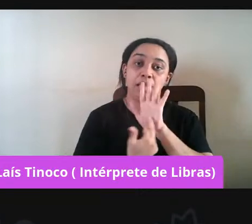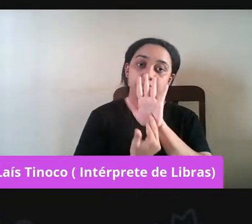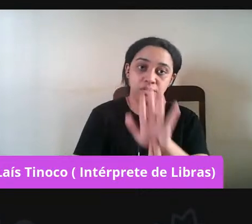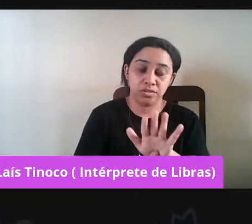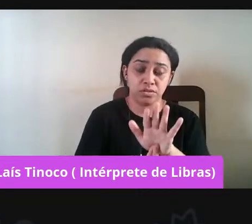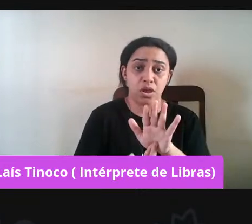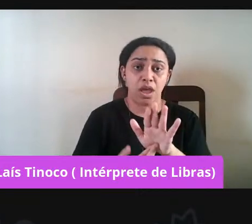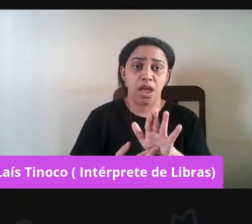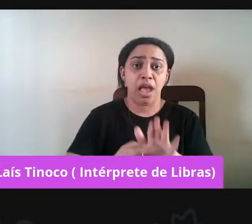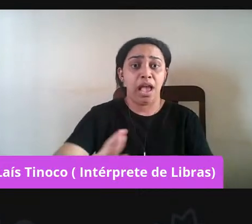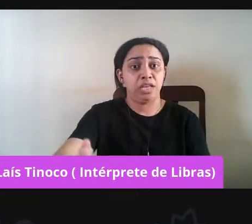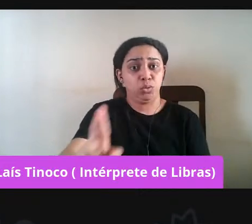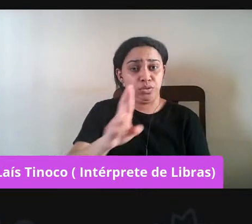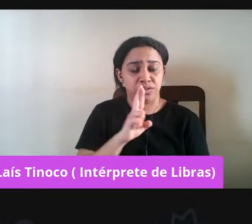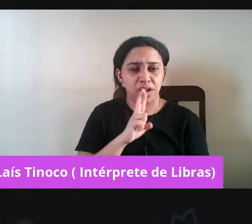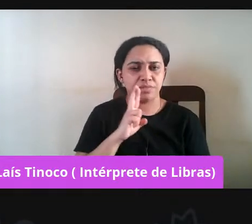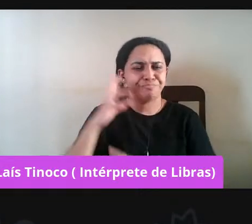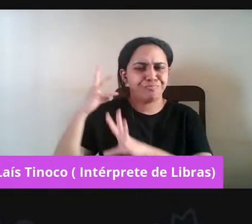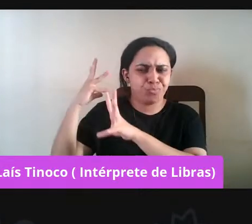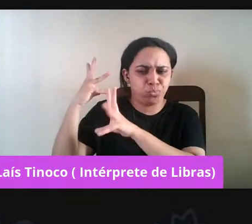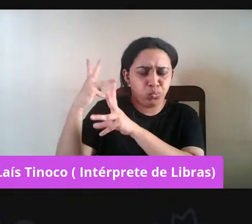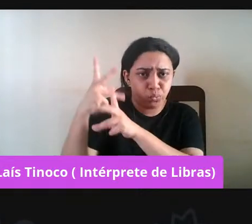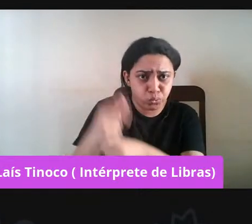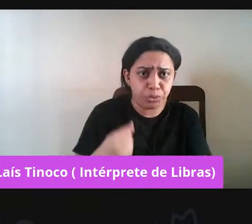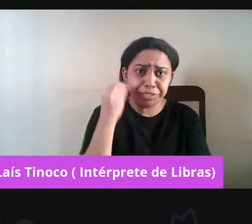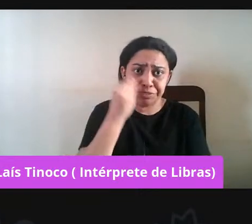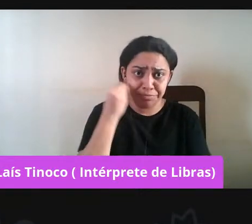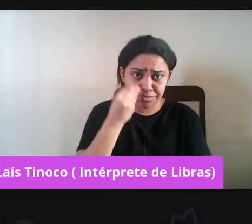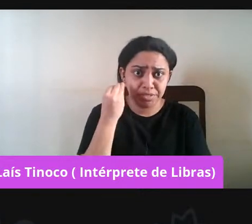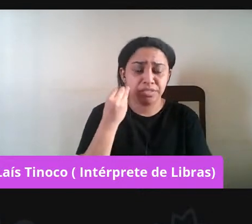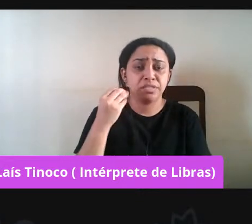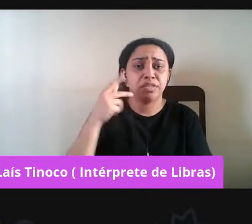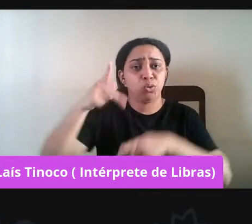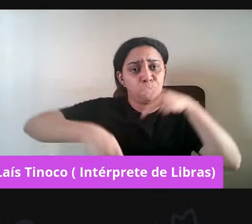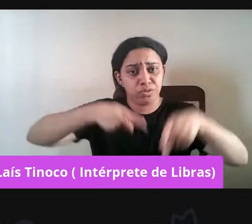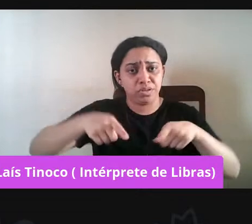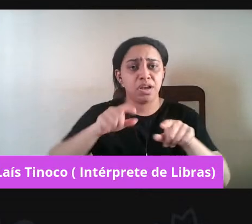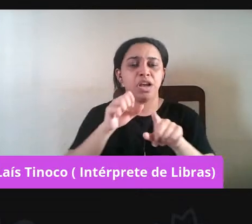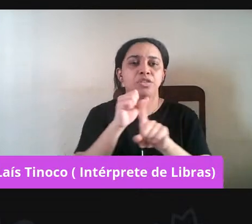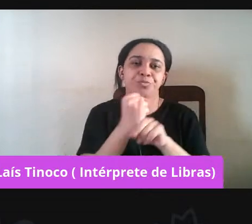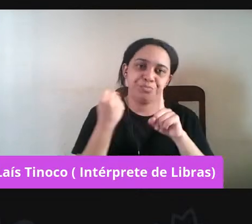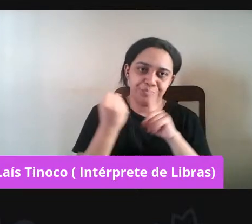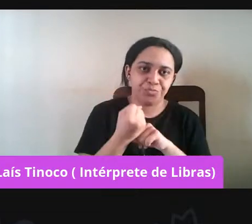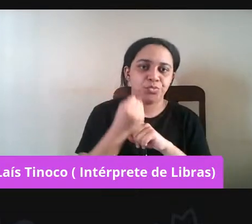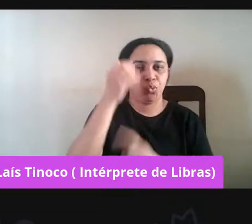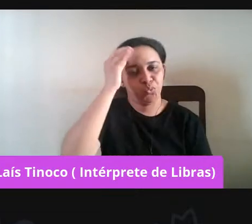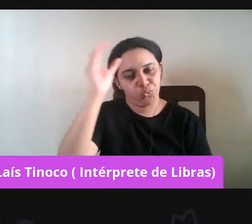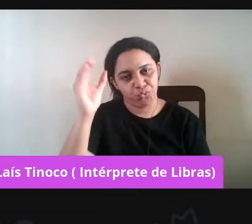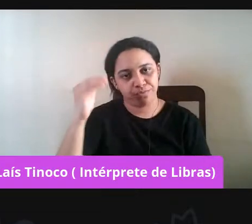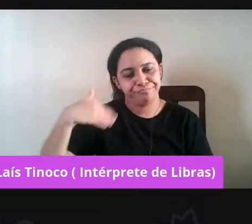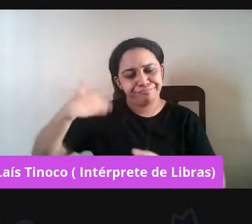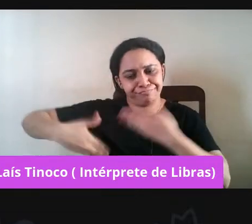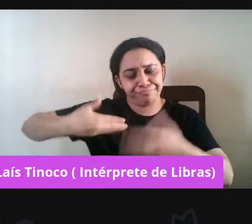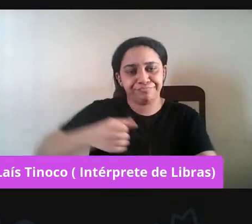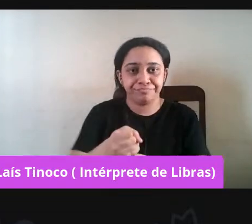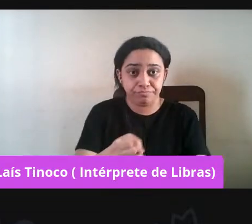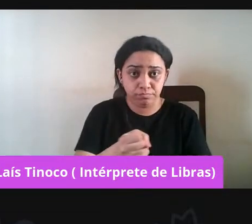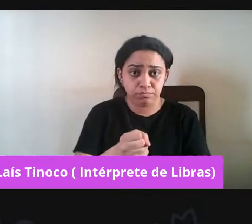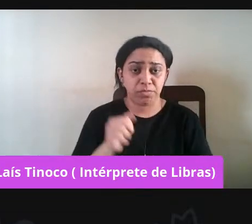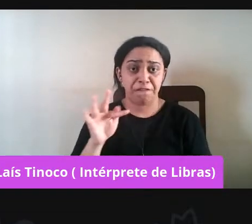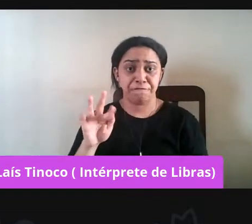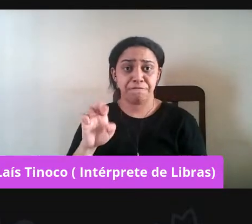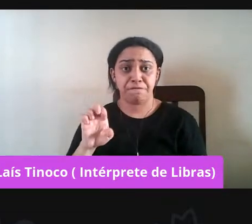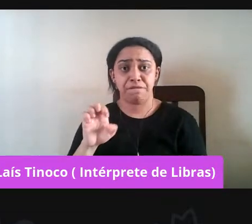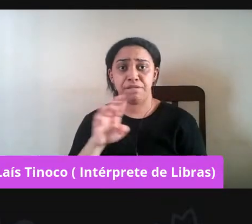das experiências acumuladas de uma sociedade e de uma cultura através dos tempos. Ferraz afirma ainda, as relações